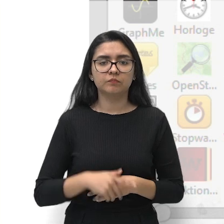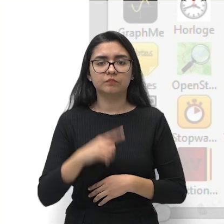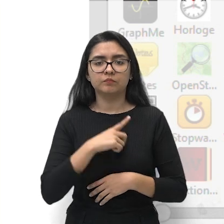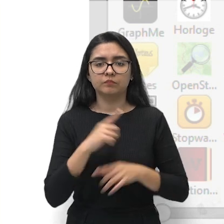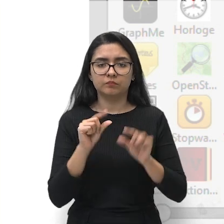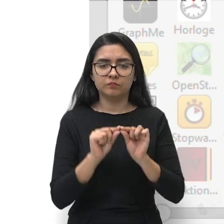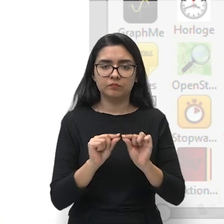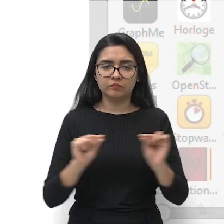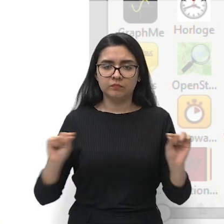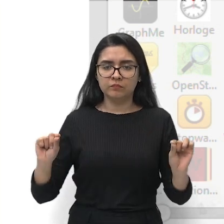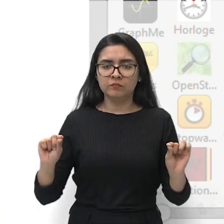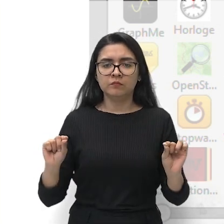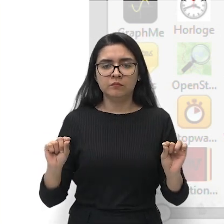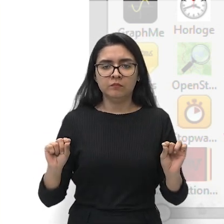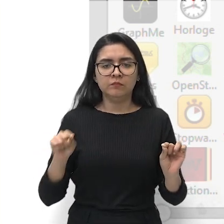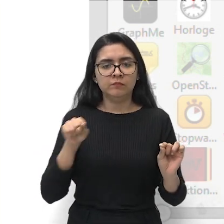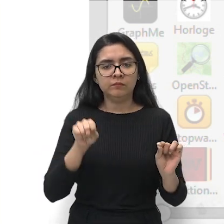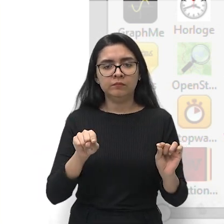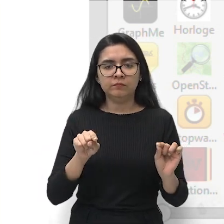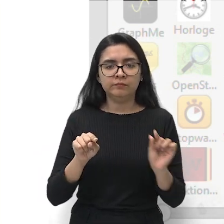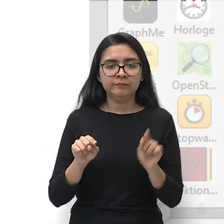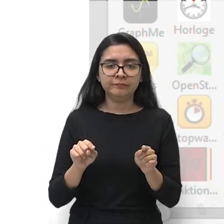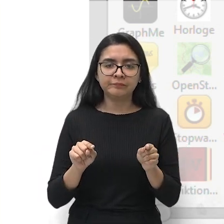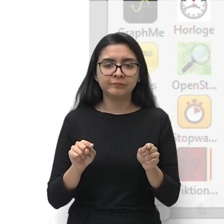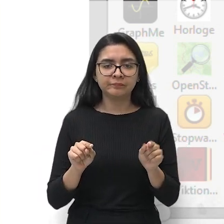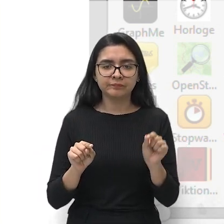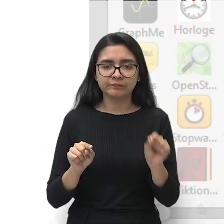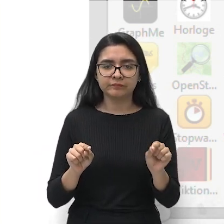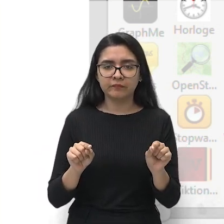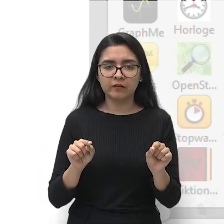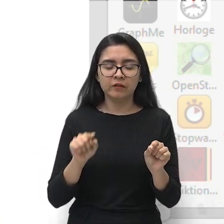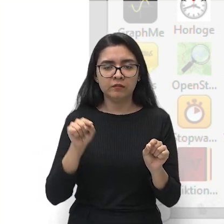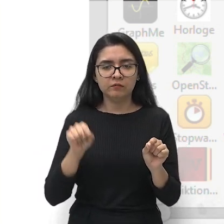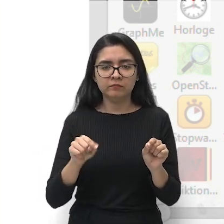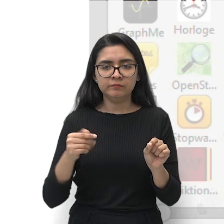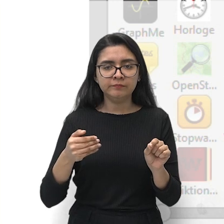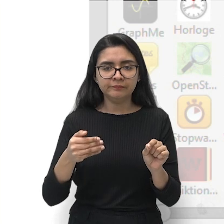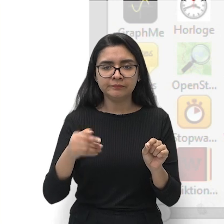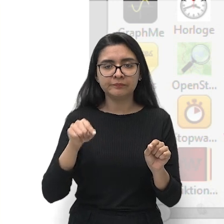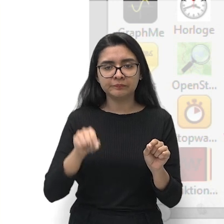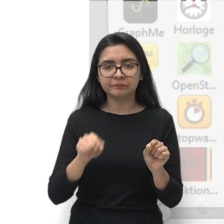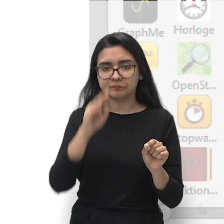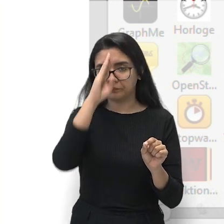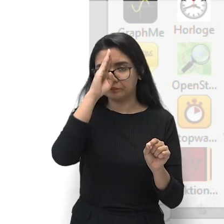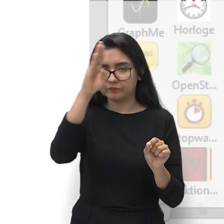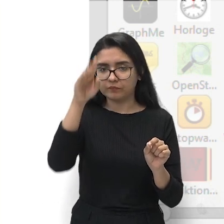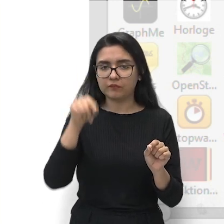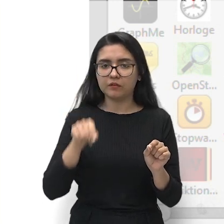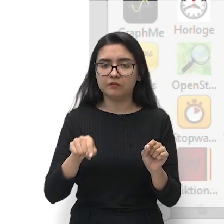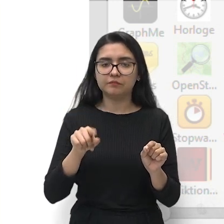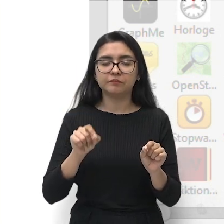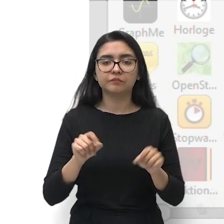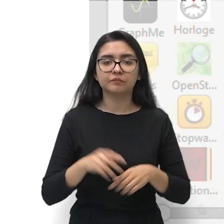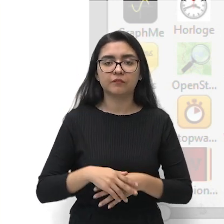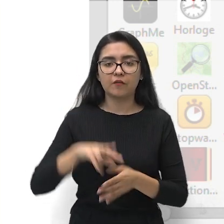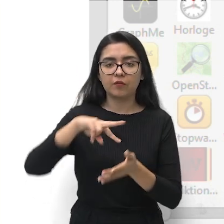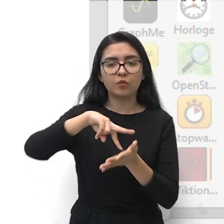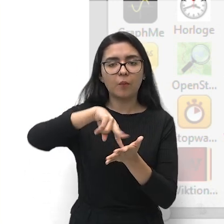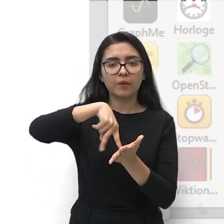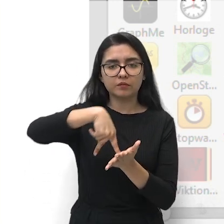vai do traçado até o ponto inicial central, onde estava a ponta seca do compasso.